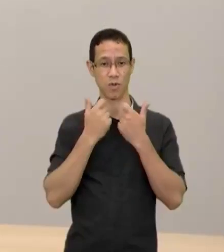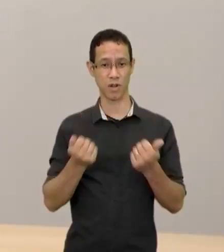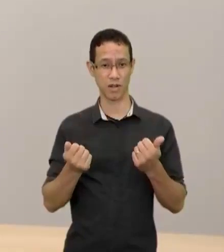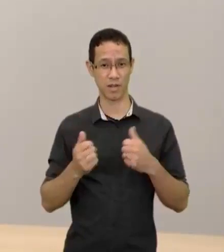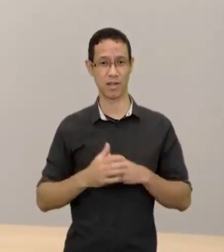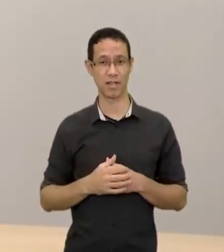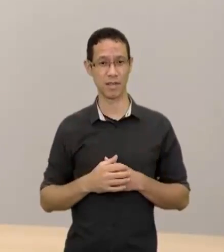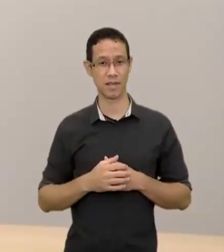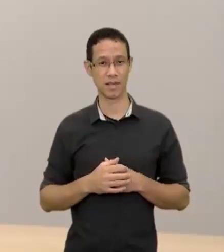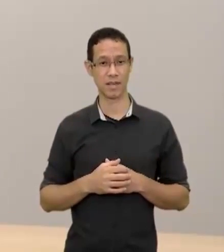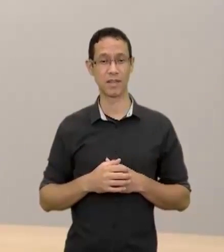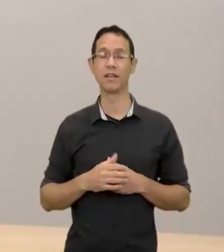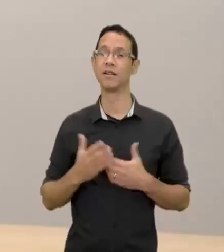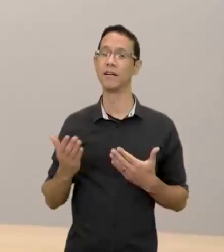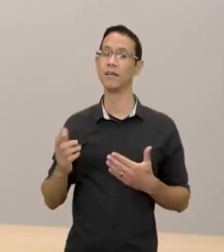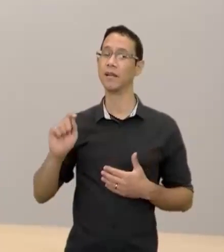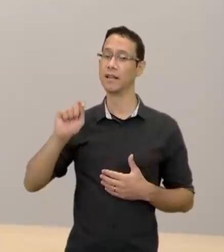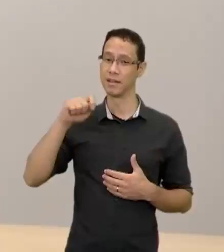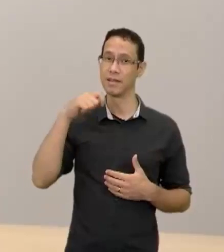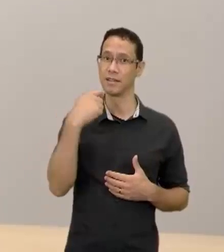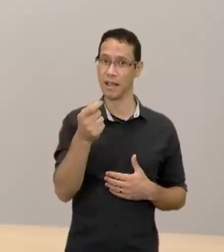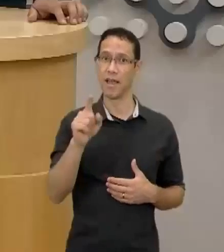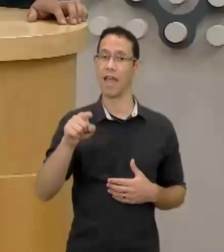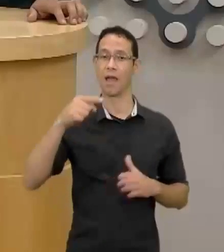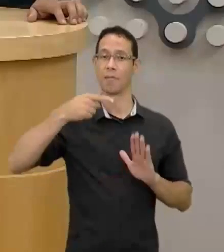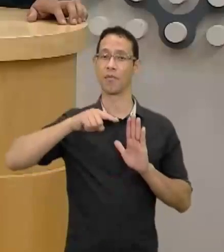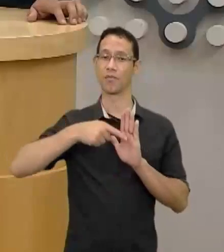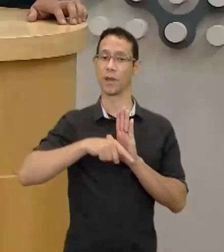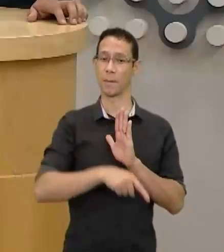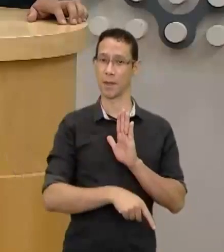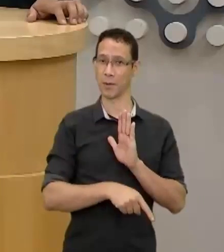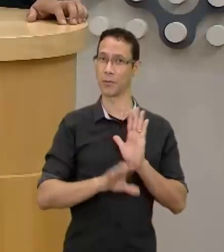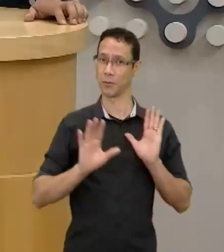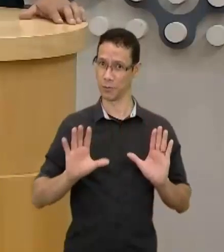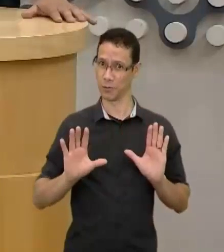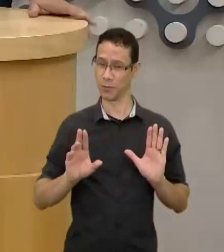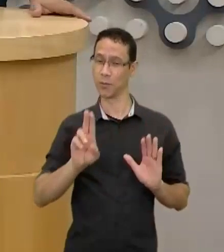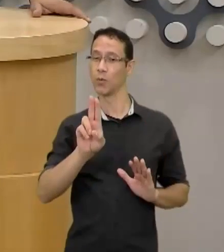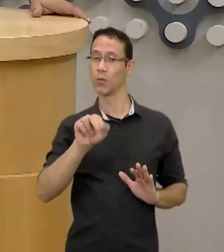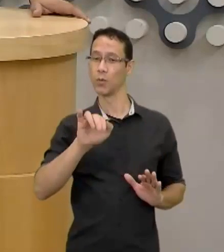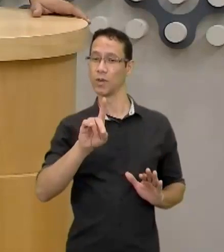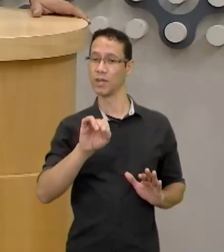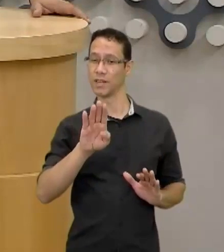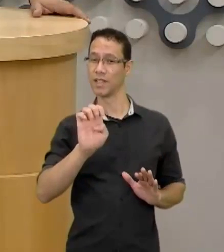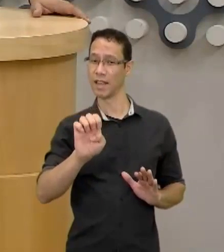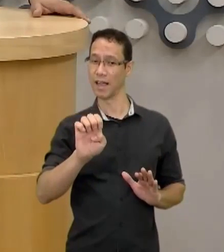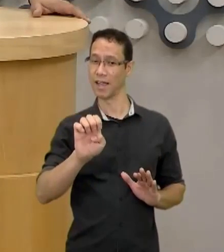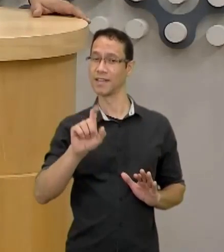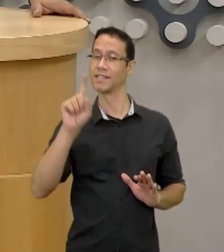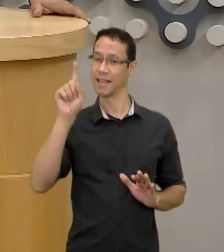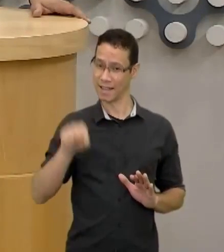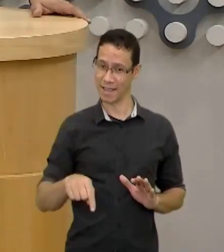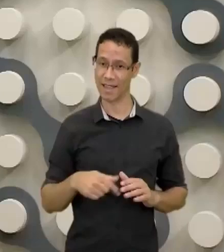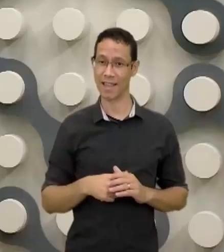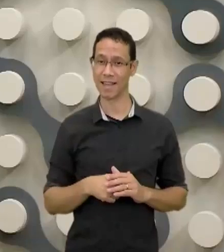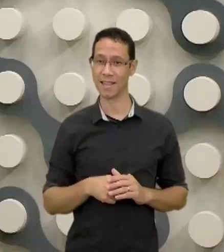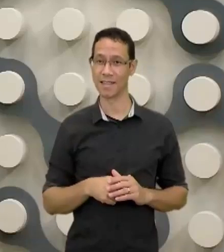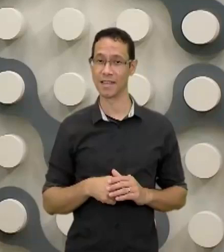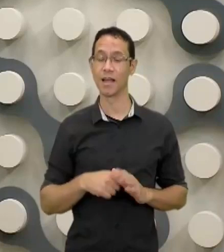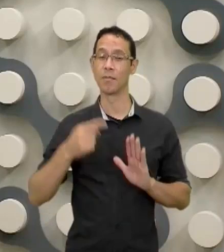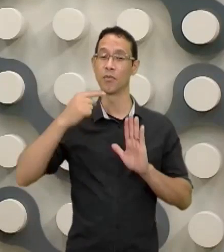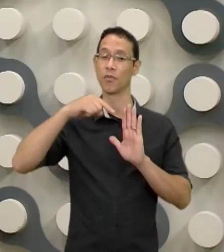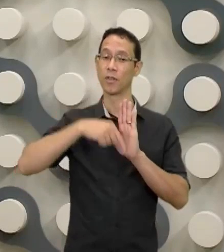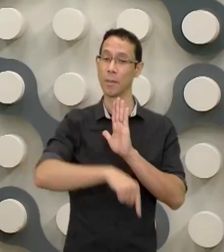esse é o aprofundamento. Tá, corpo, a unidade curricular é esse. Verdade. Então, aprofundamento é Corpo, Saúde